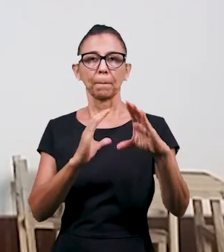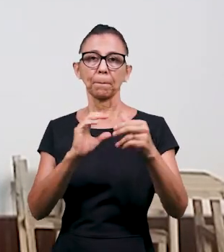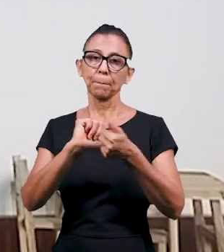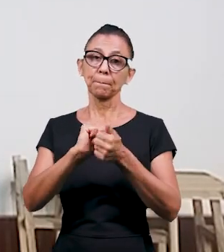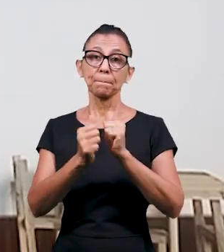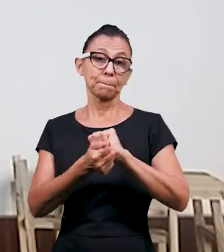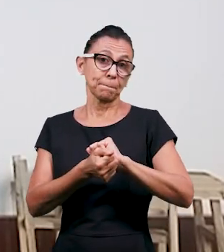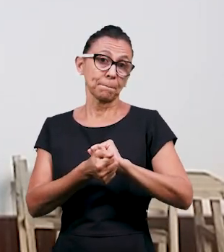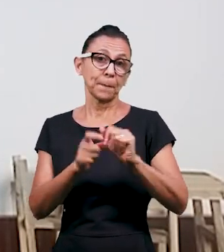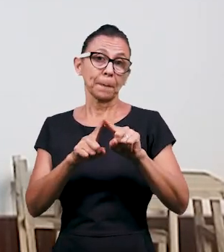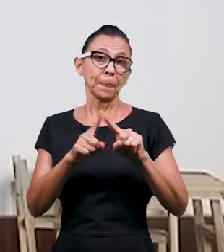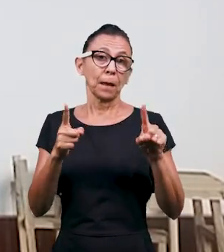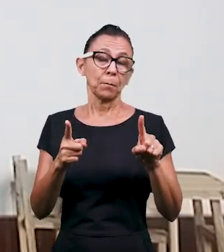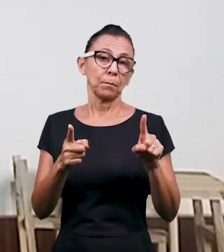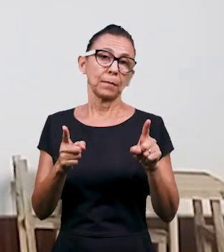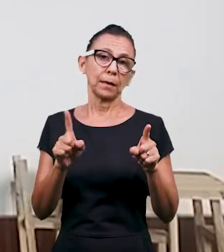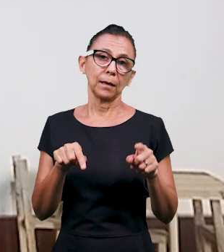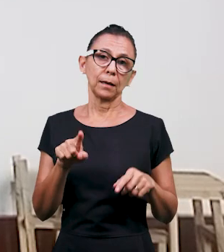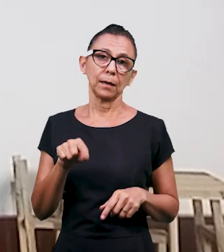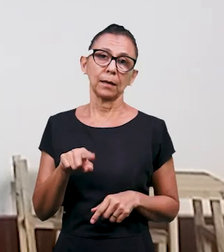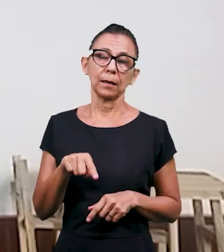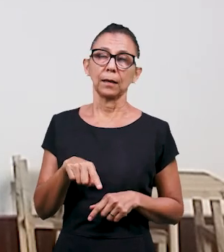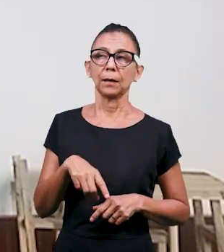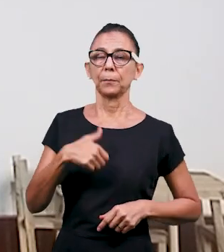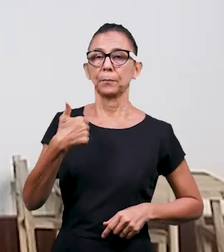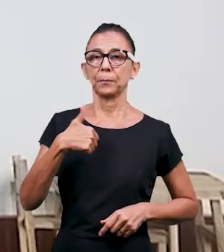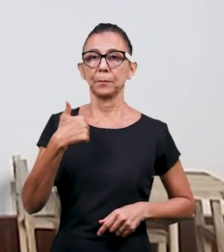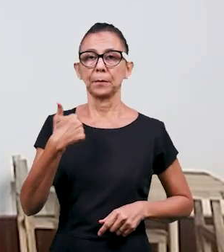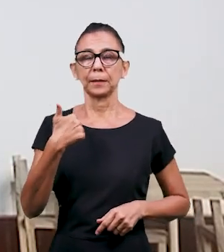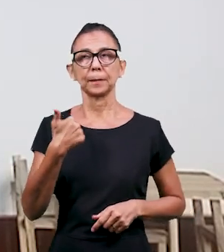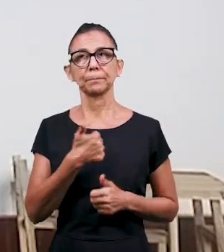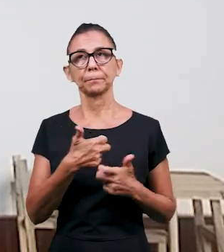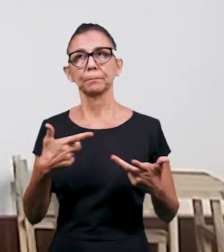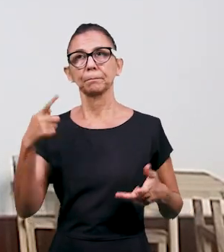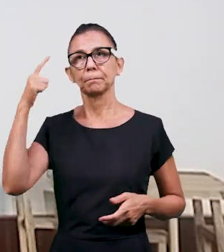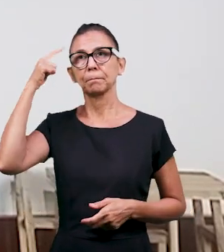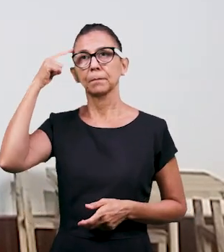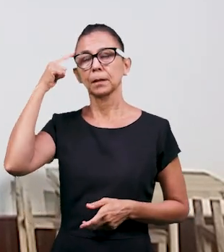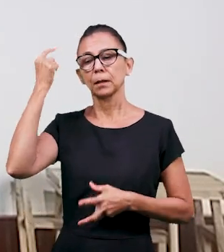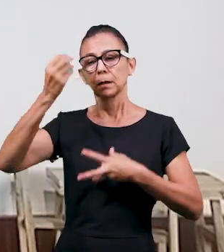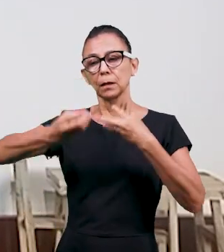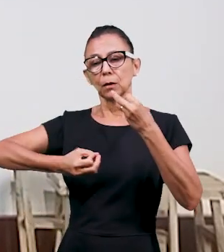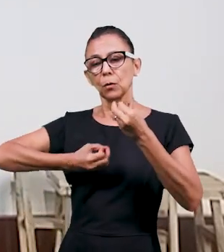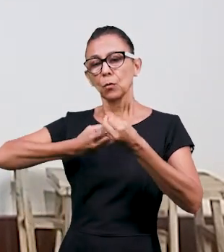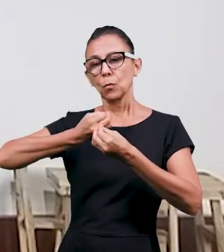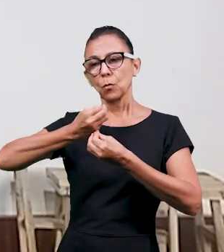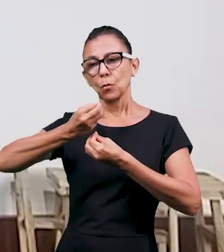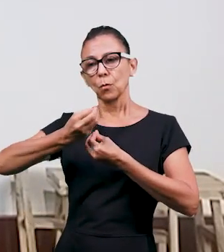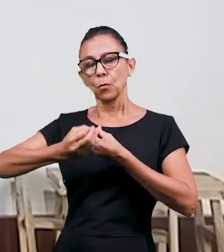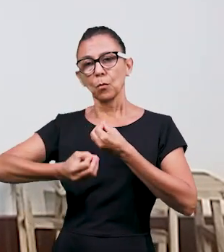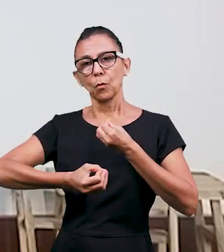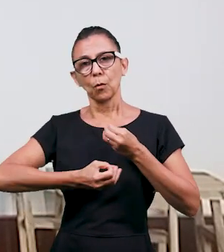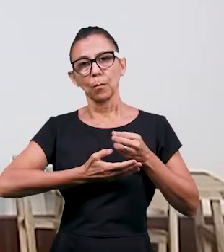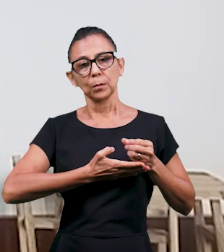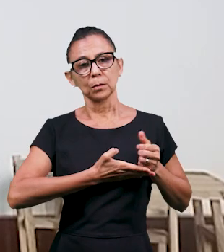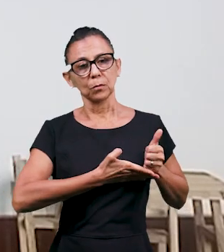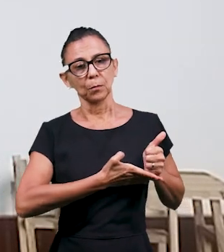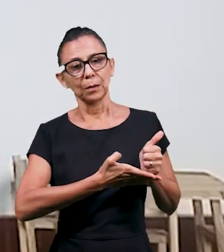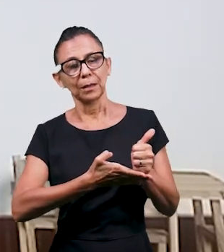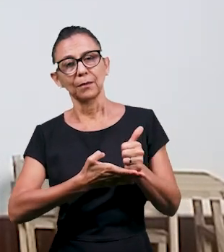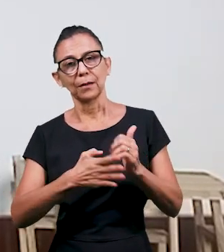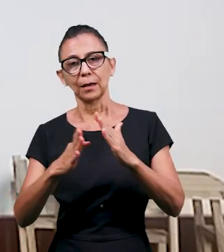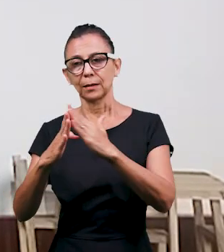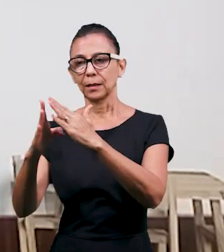né? Mas, assim, a primeira coisa que nós pensamos é como que nós vamos levá-lo até a igreja, como que nós